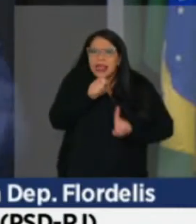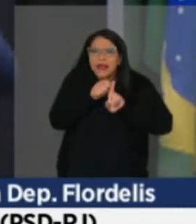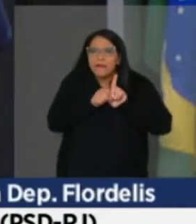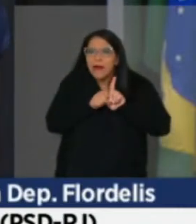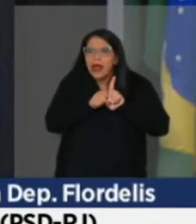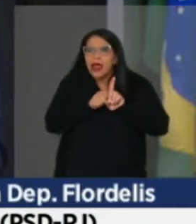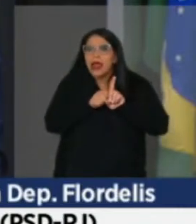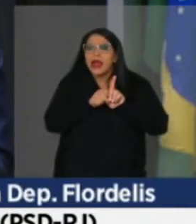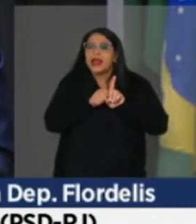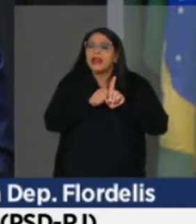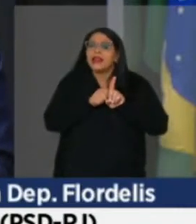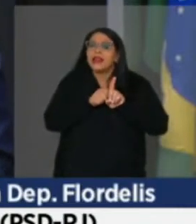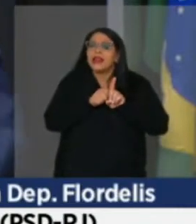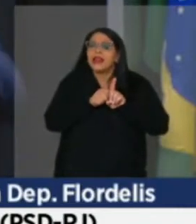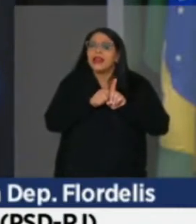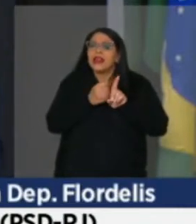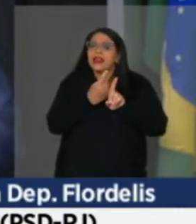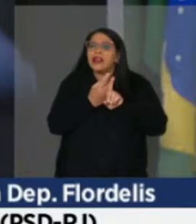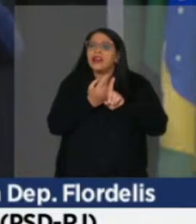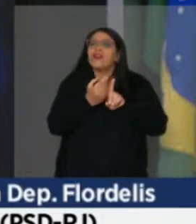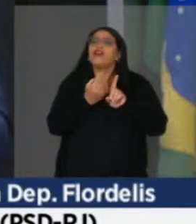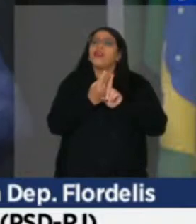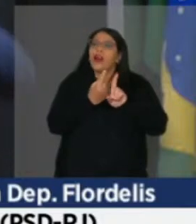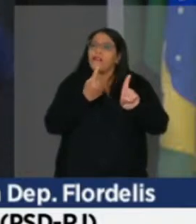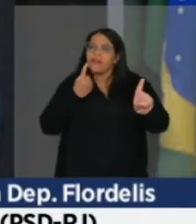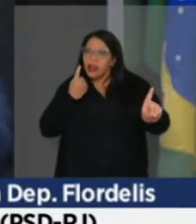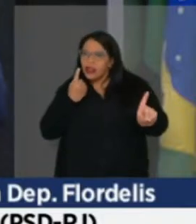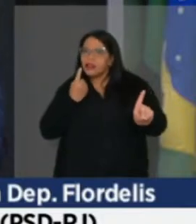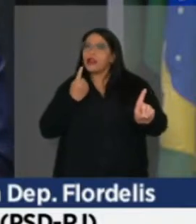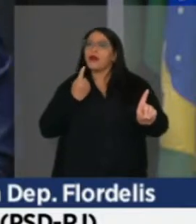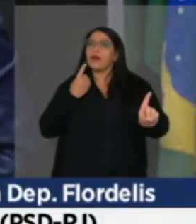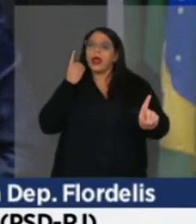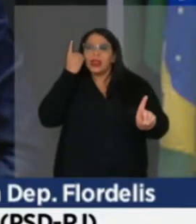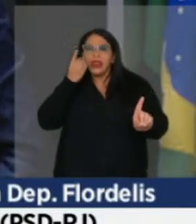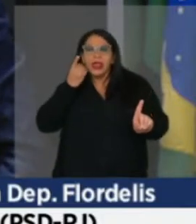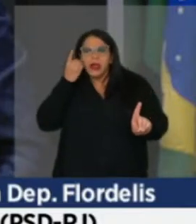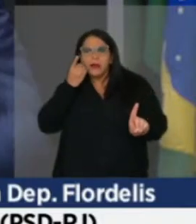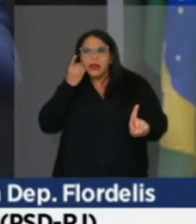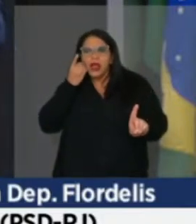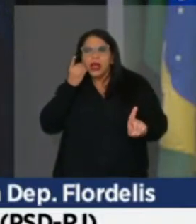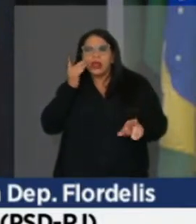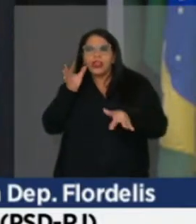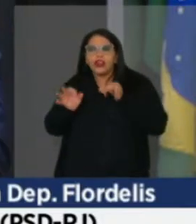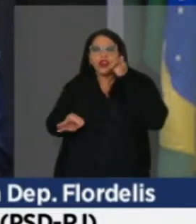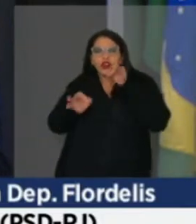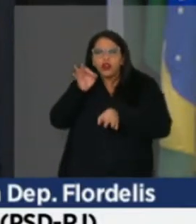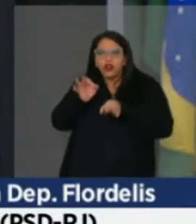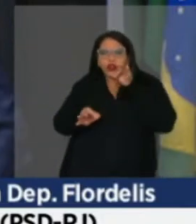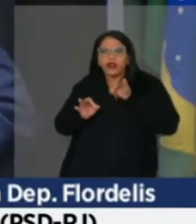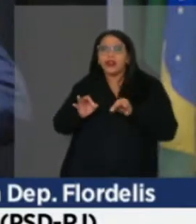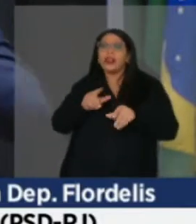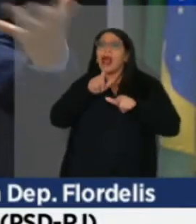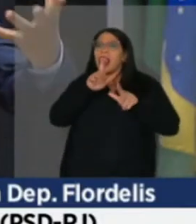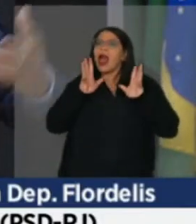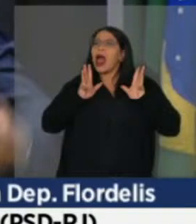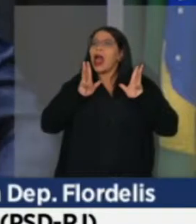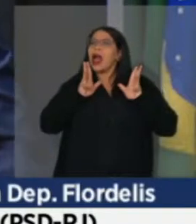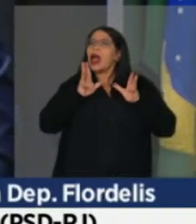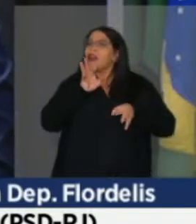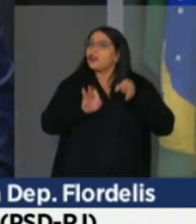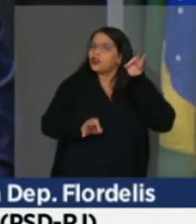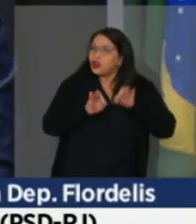de suspensão do mandato. Deixem eu levar Flor de Lis ao júri. Deixem ela ser absolvida com as provas